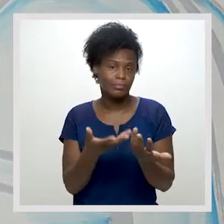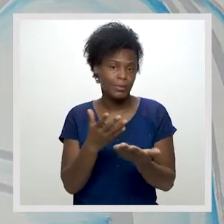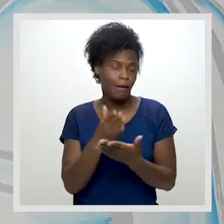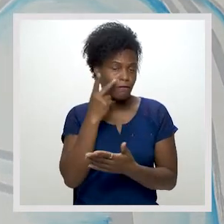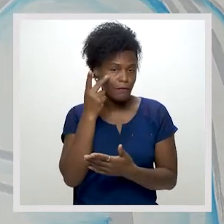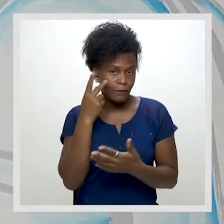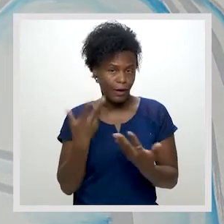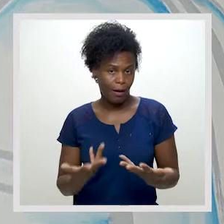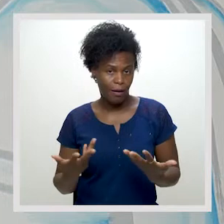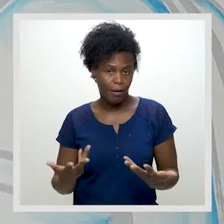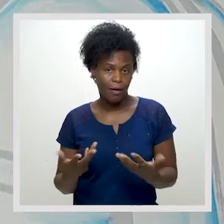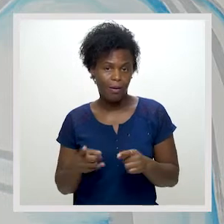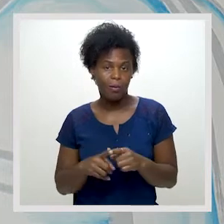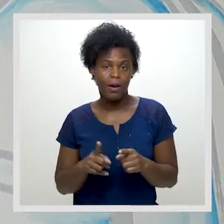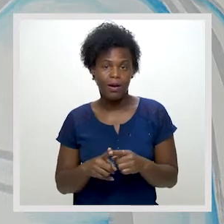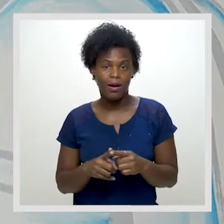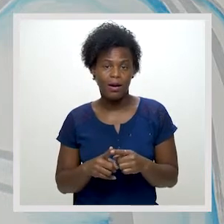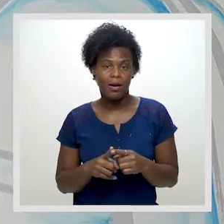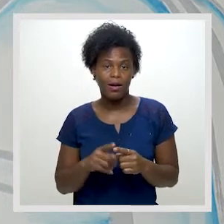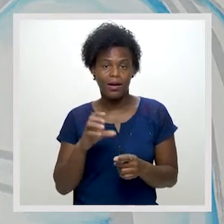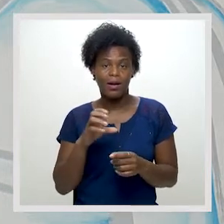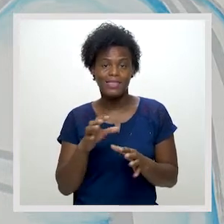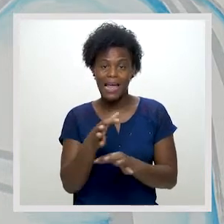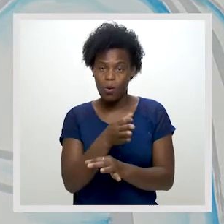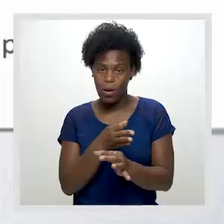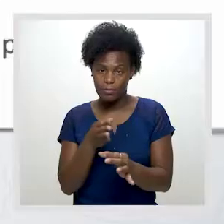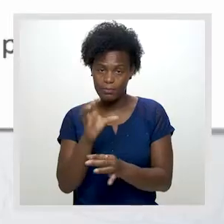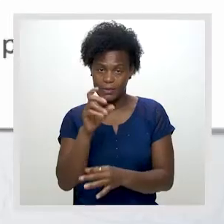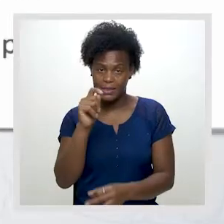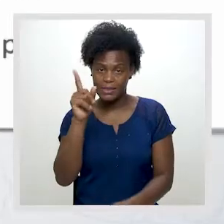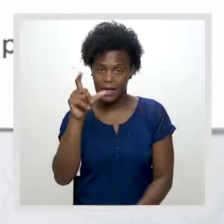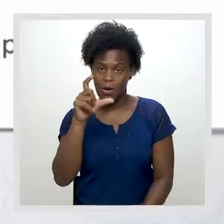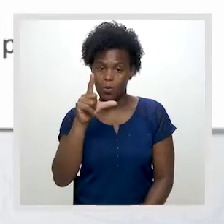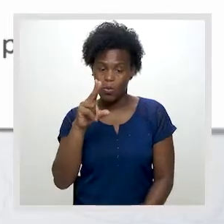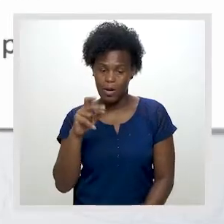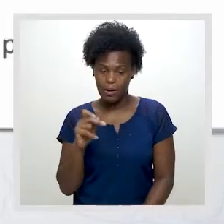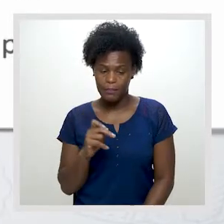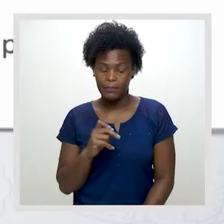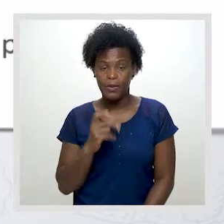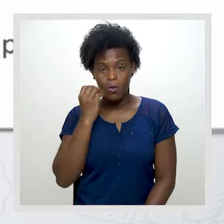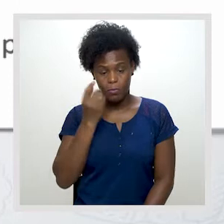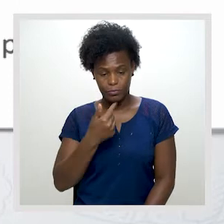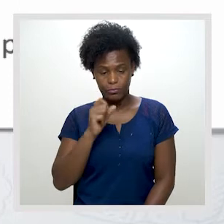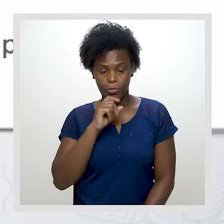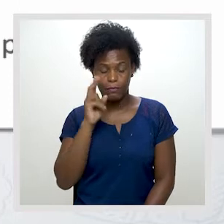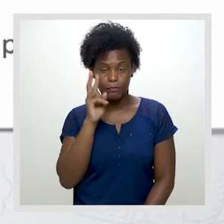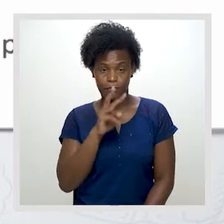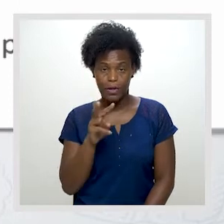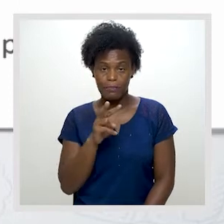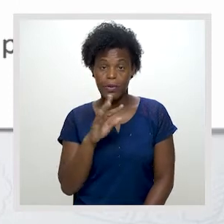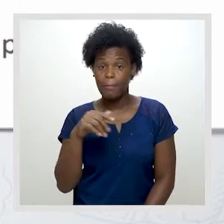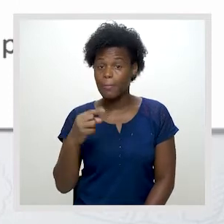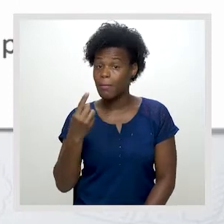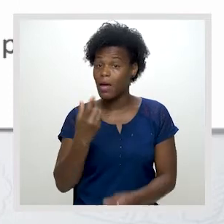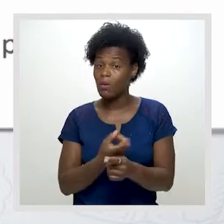vida propriamente dita, que é a célula. Como podemos constatar, os primeiros